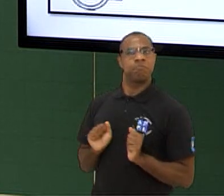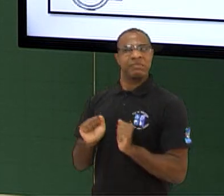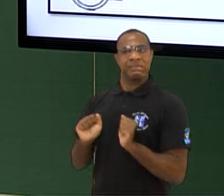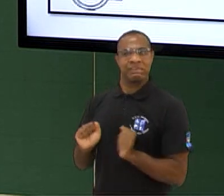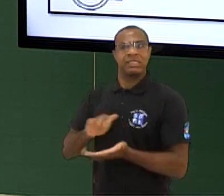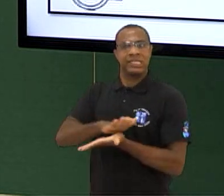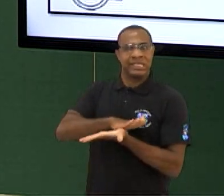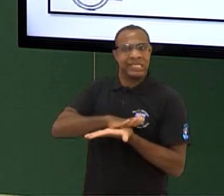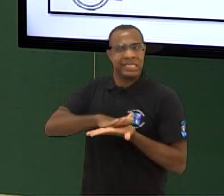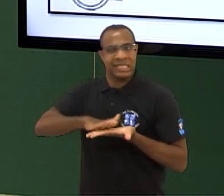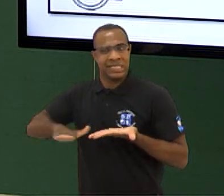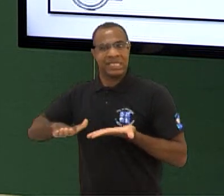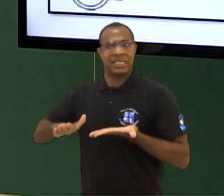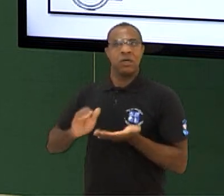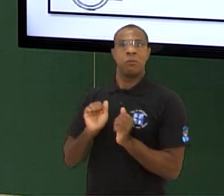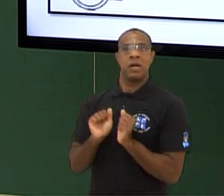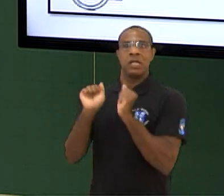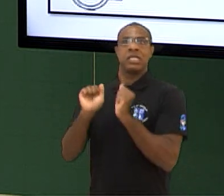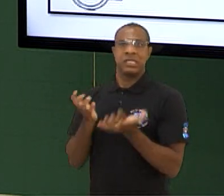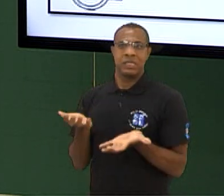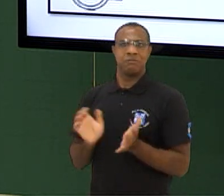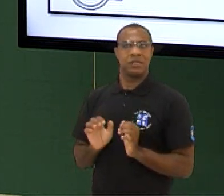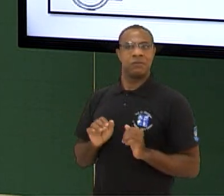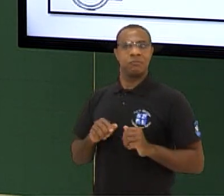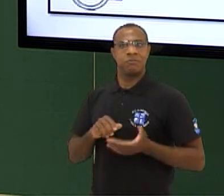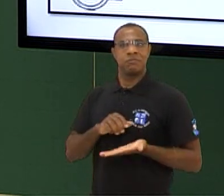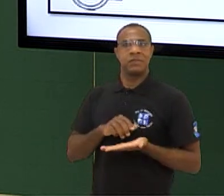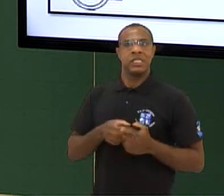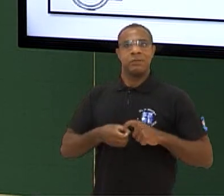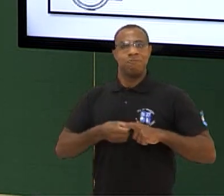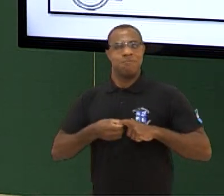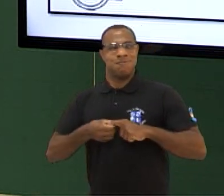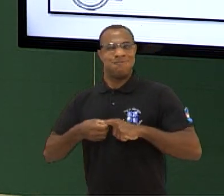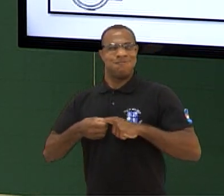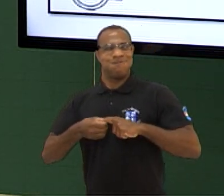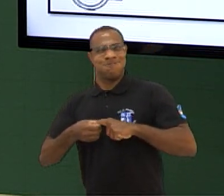né, morro acima, né, e estradas acima,